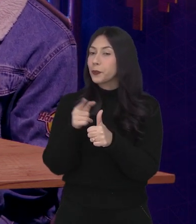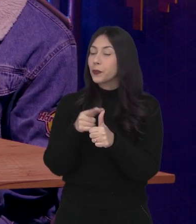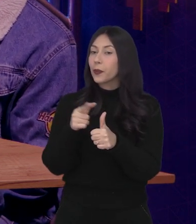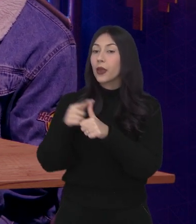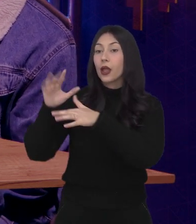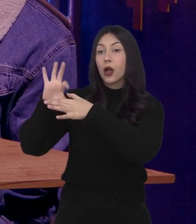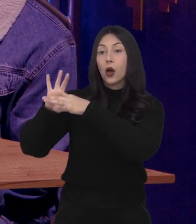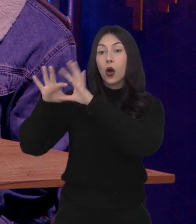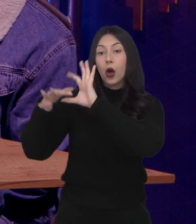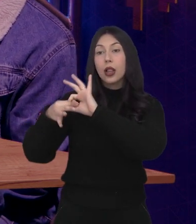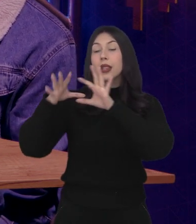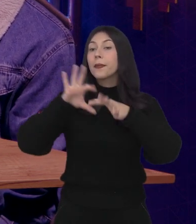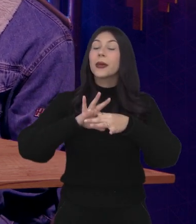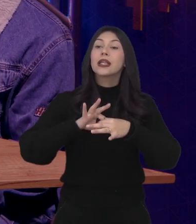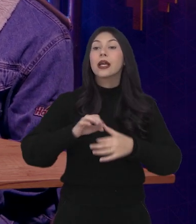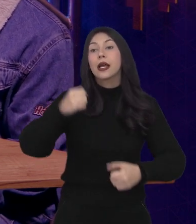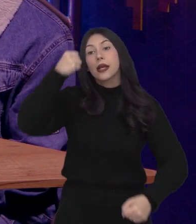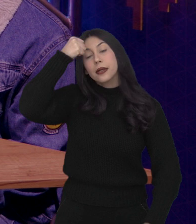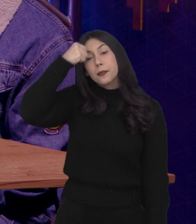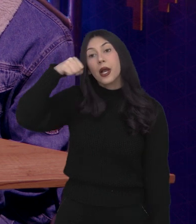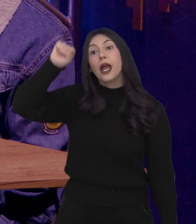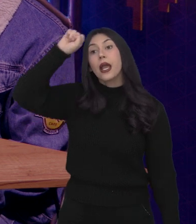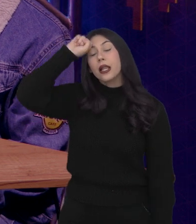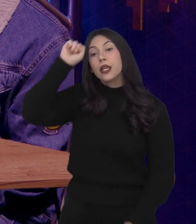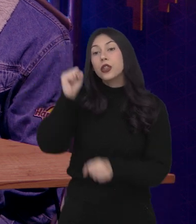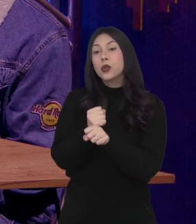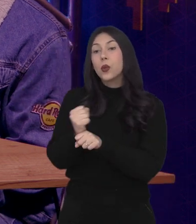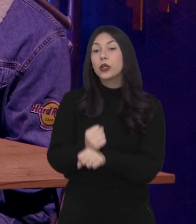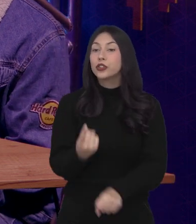Começando aqui com as Olimpíadas de Berlim em